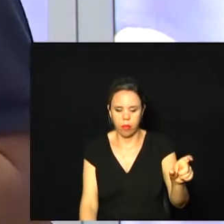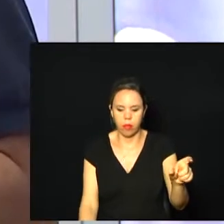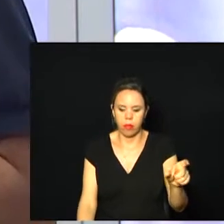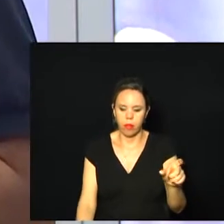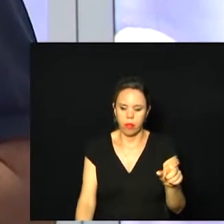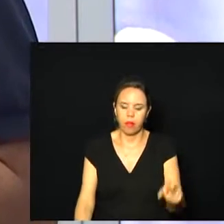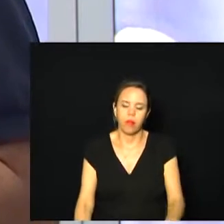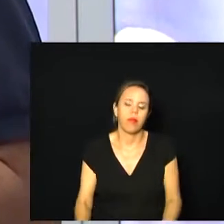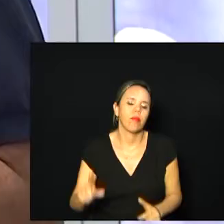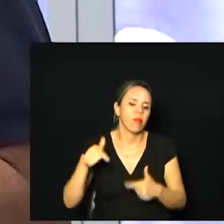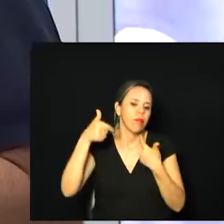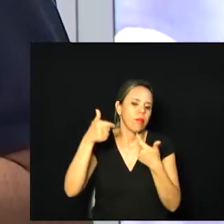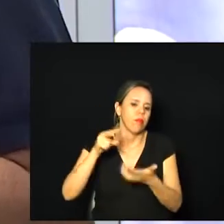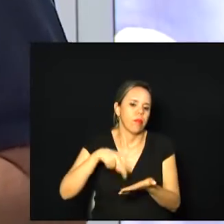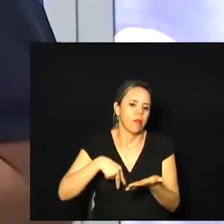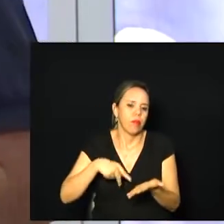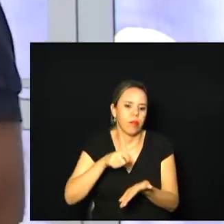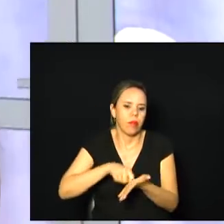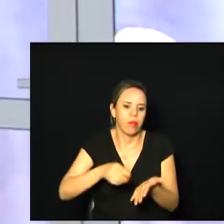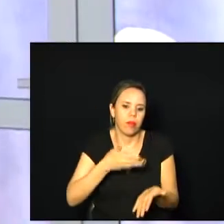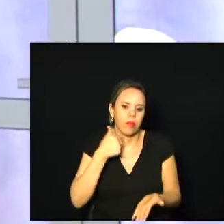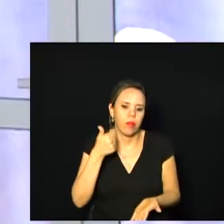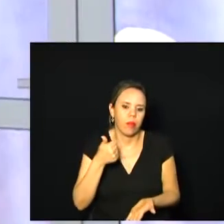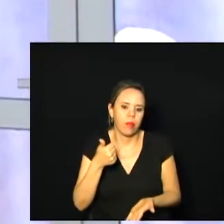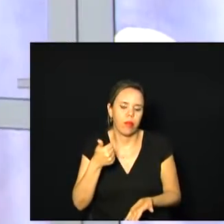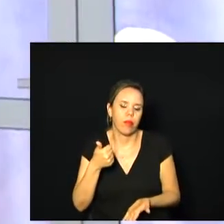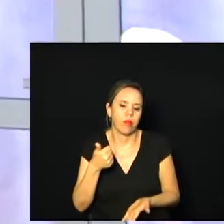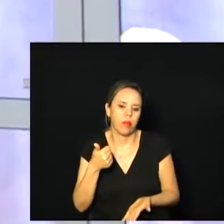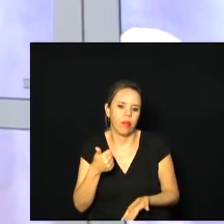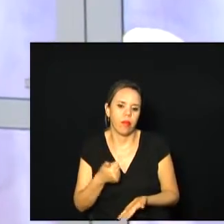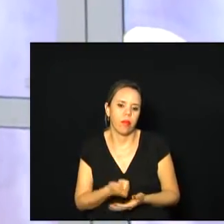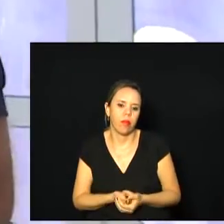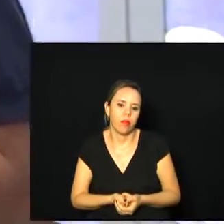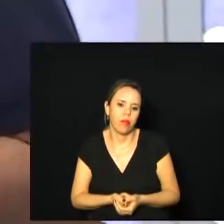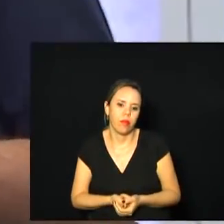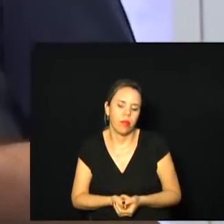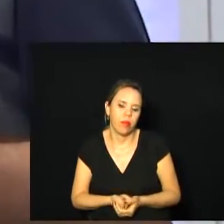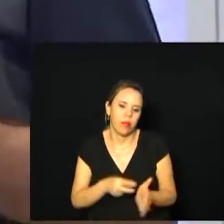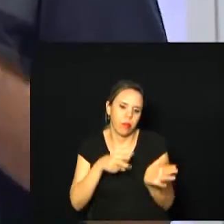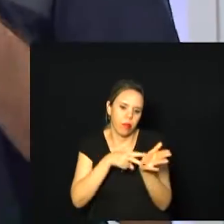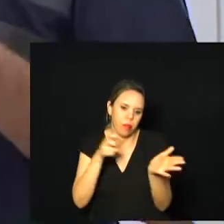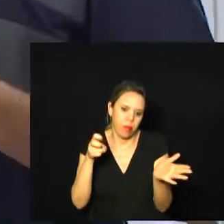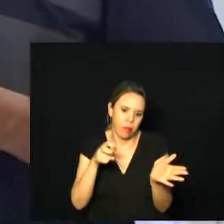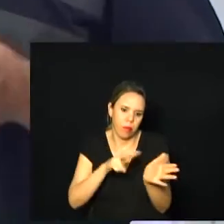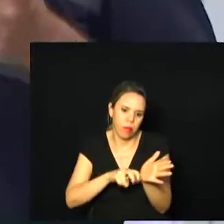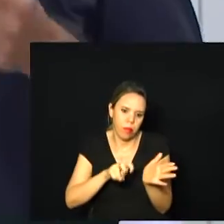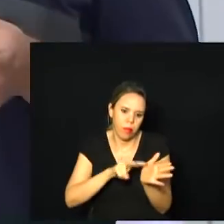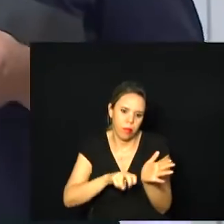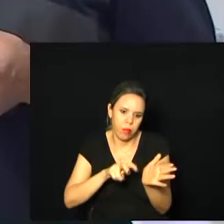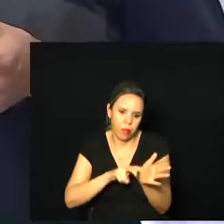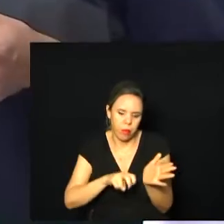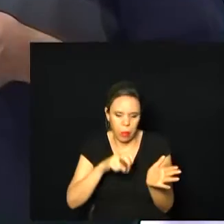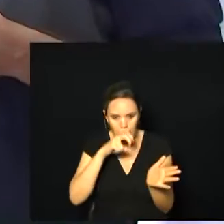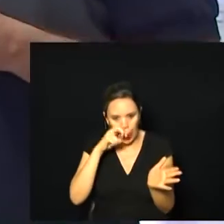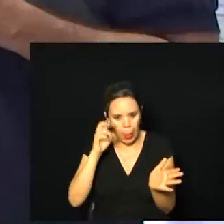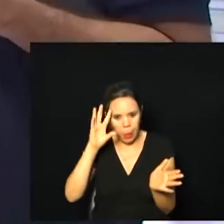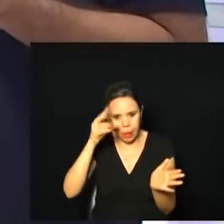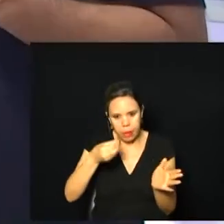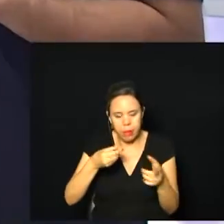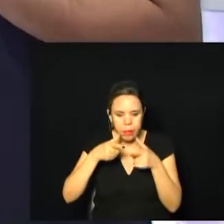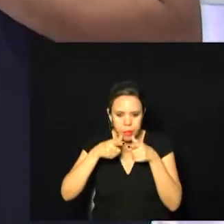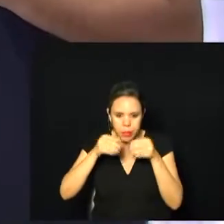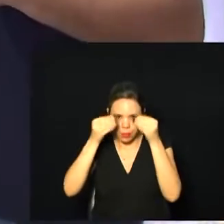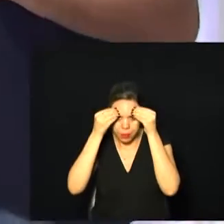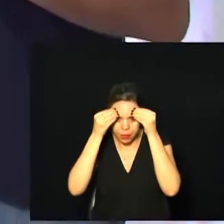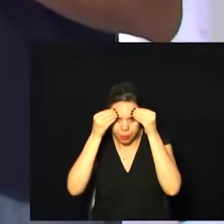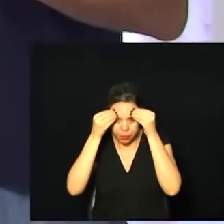daquele personagem. E quem lê vai escrever melhor, né? Quem lê escreve melhor, melhora o vocabulário, melhora a compreensão da linguagem. Então,